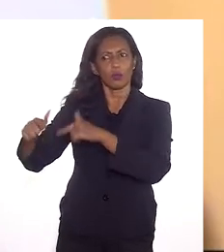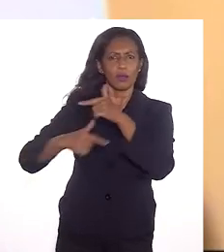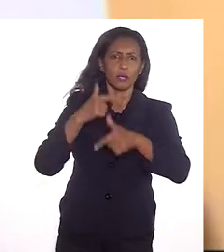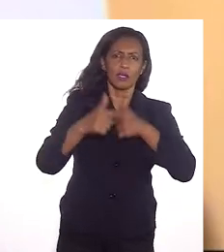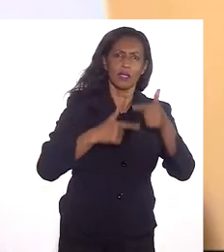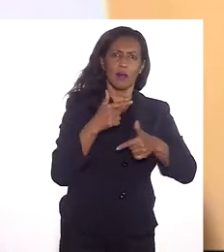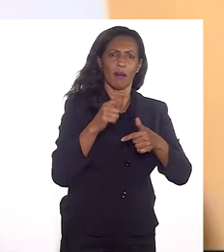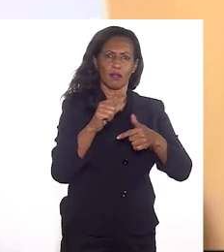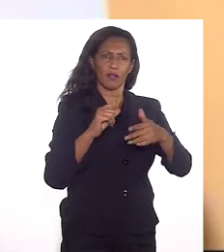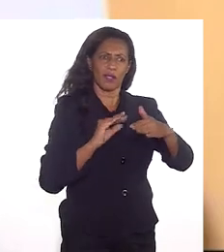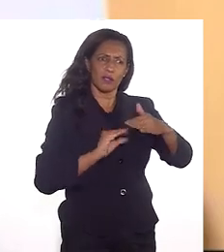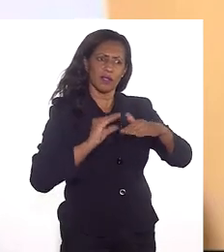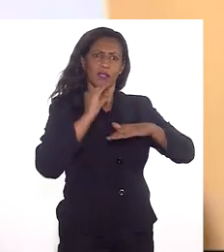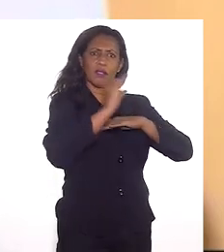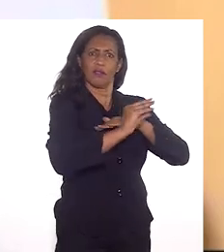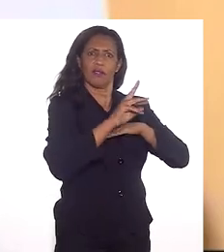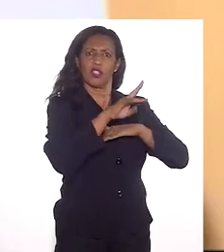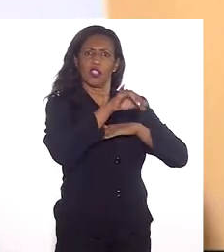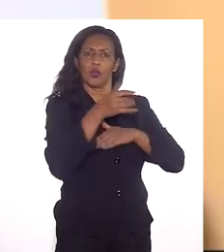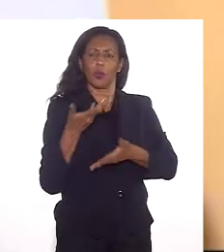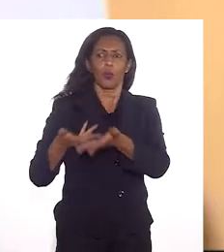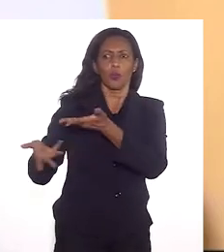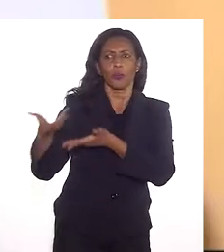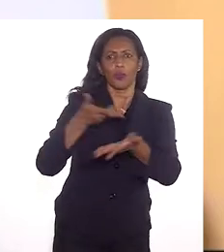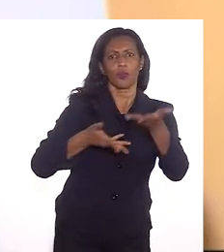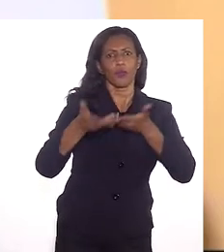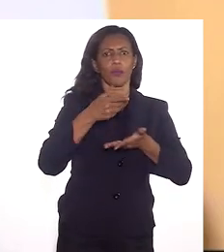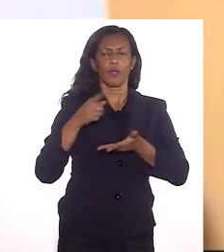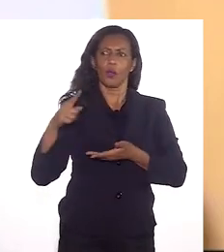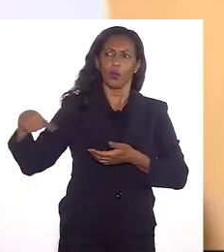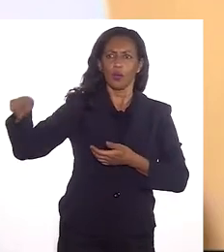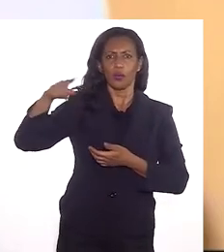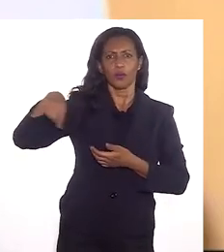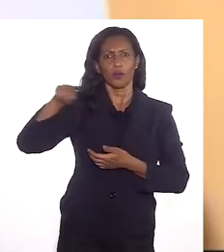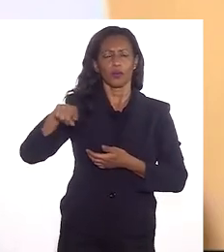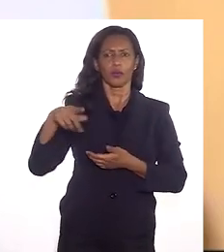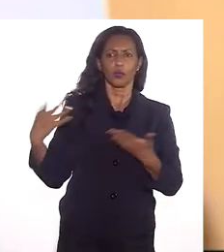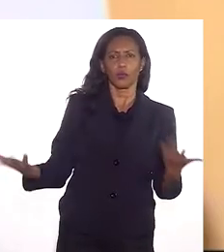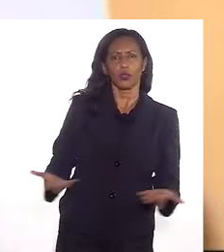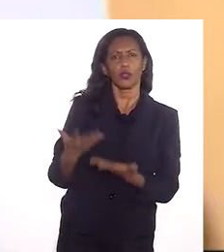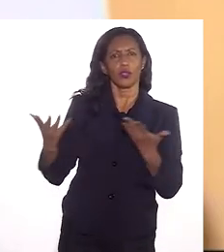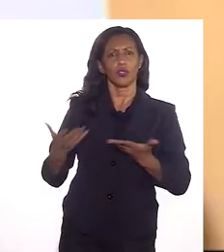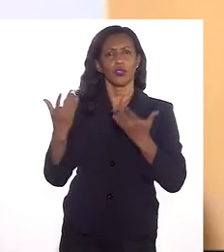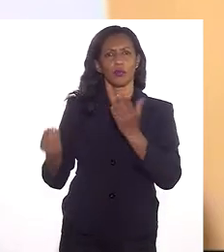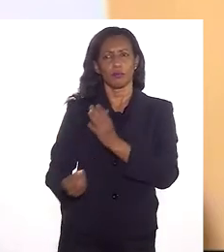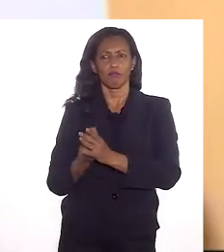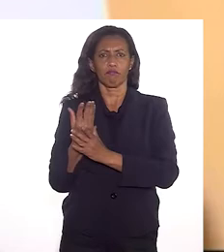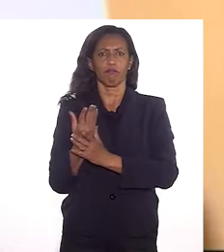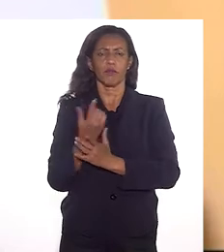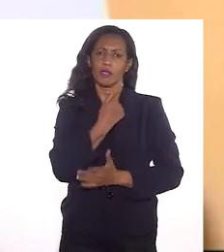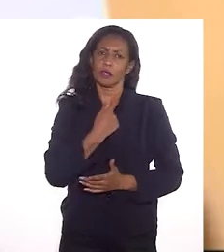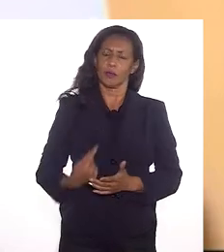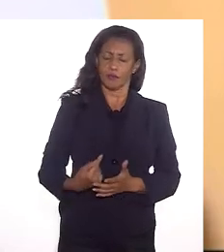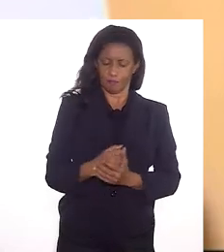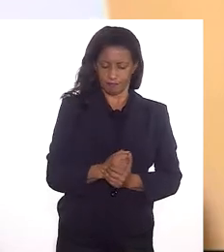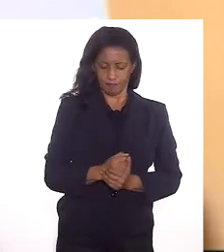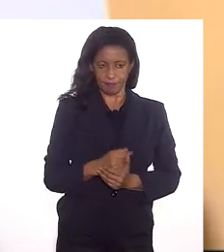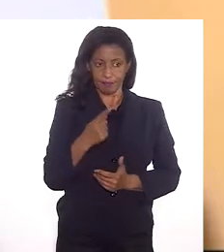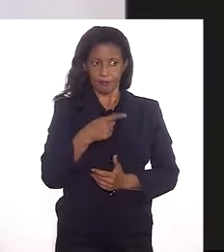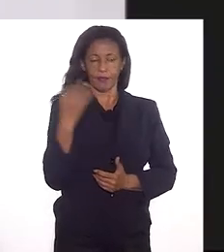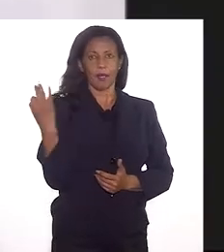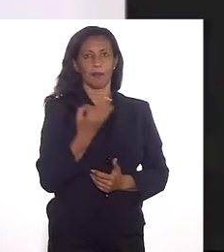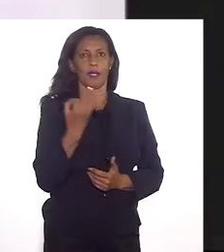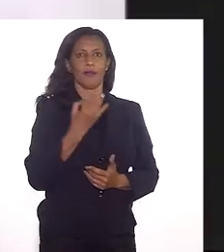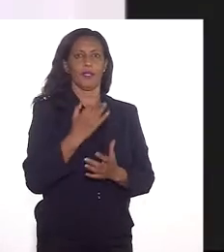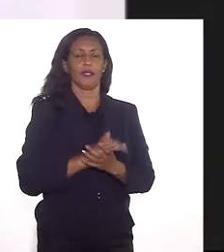trabalho que vocês estão fazendo no Invest Rio e qual tem sido a participação e atuação de vocês também no estímulo à criação dessas governanças?